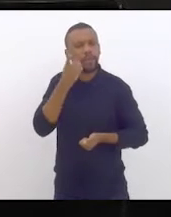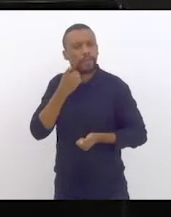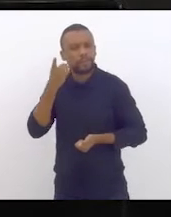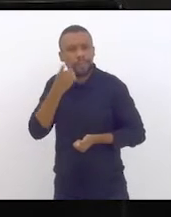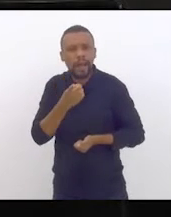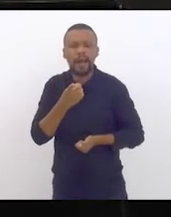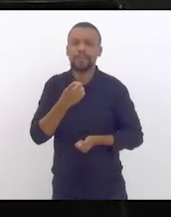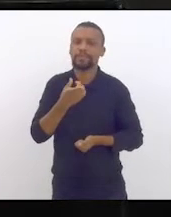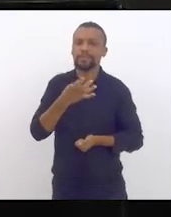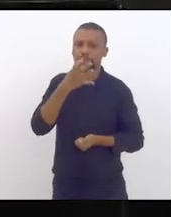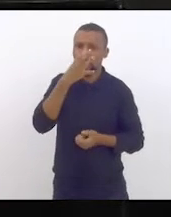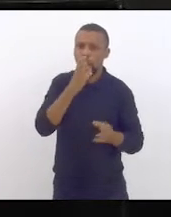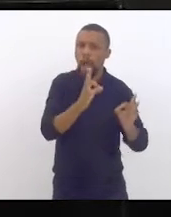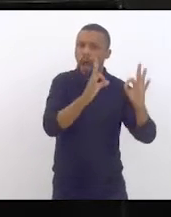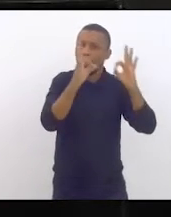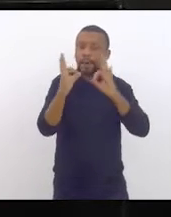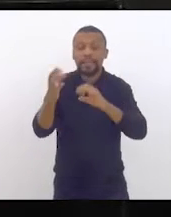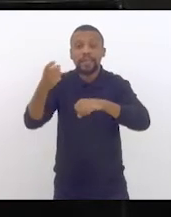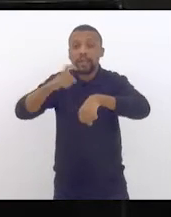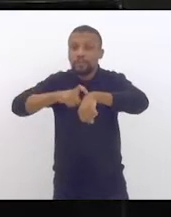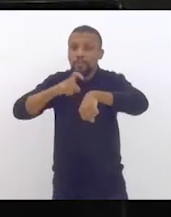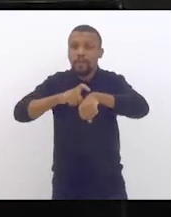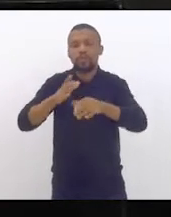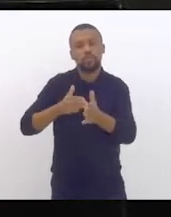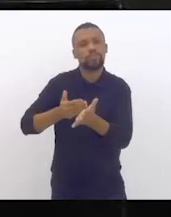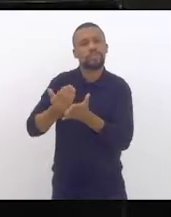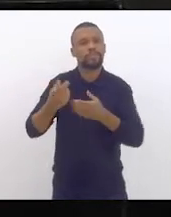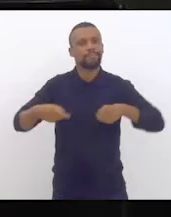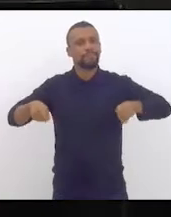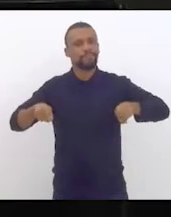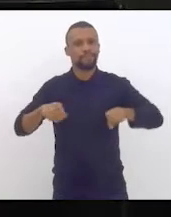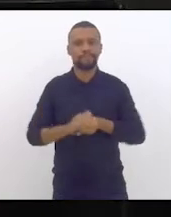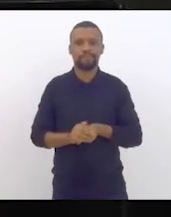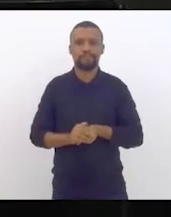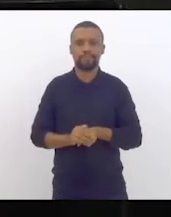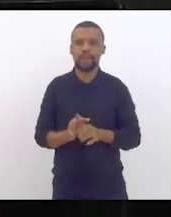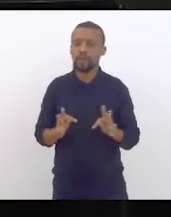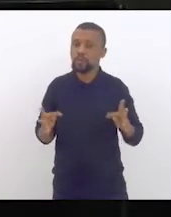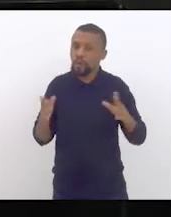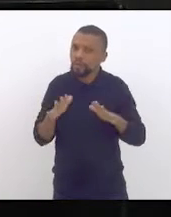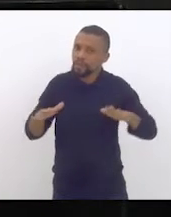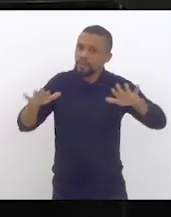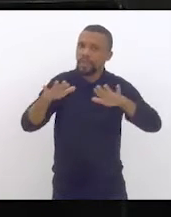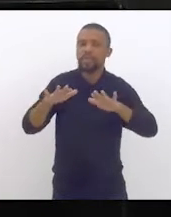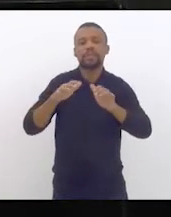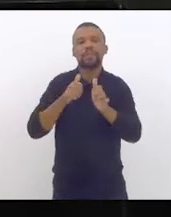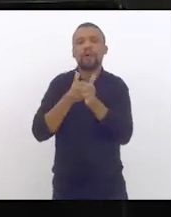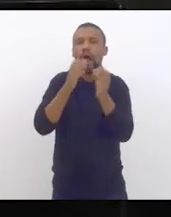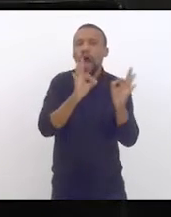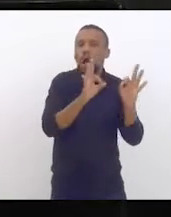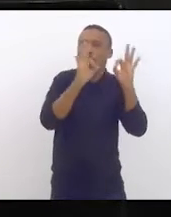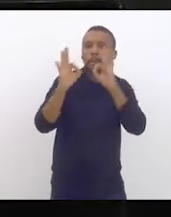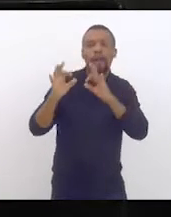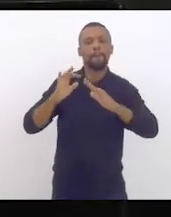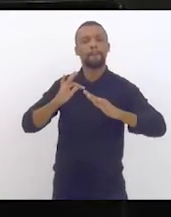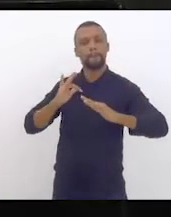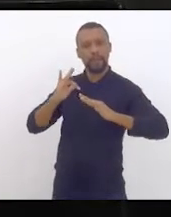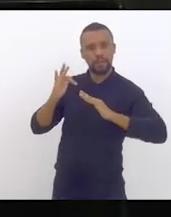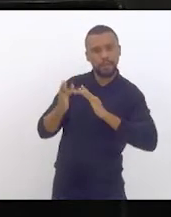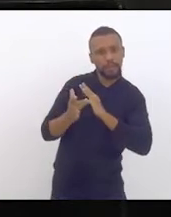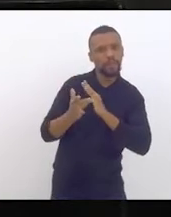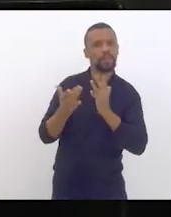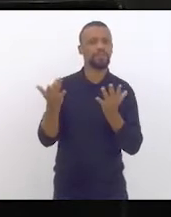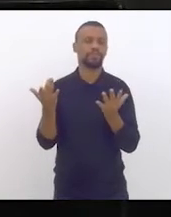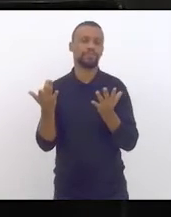e deputadas que nos acompanham nesse expediente Inicial aqueles todos que nos acompanham pelas redes